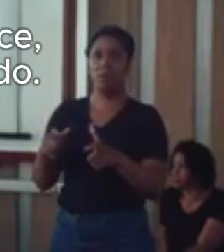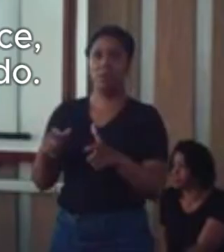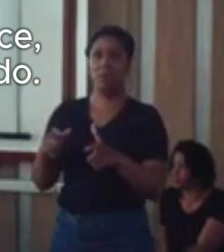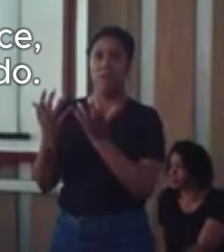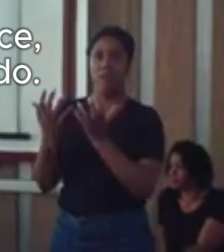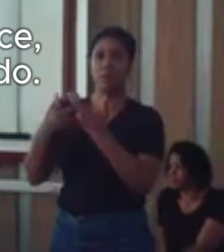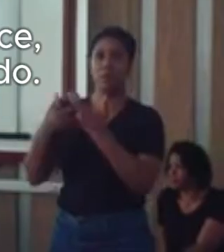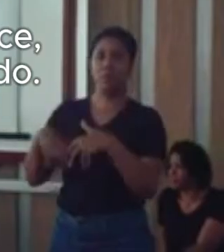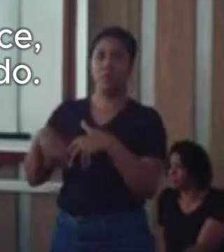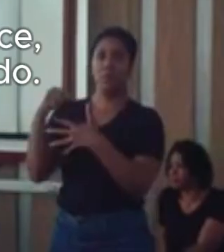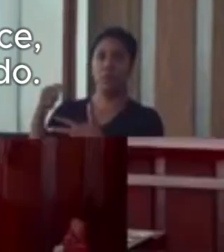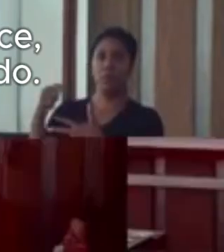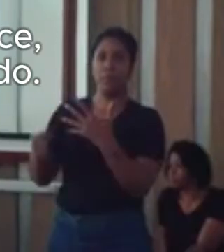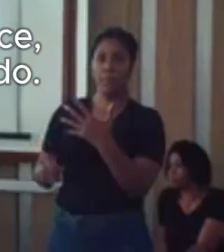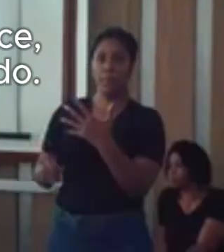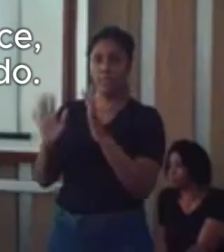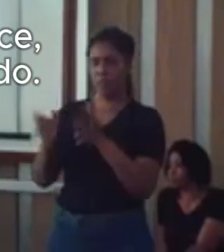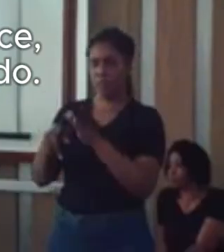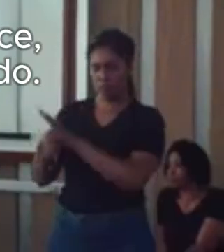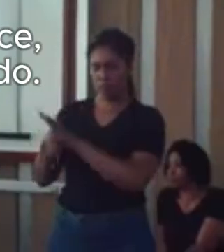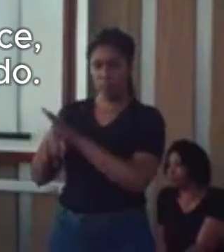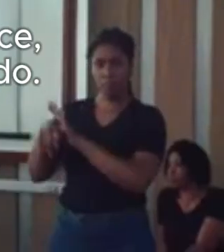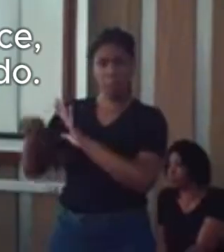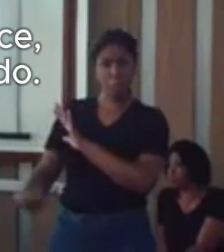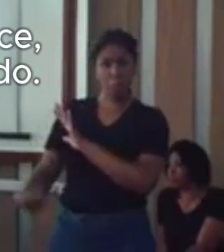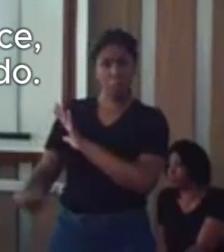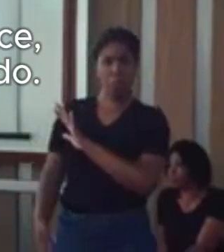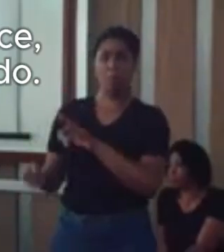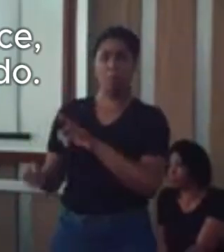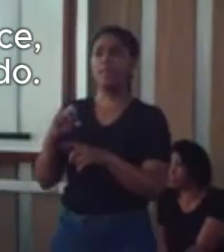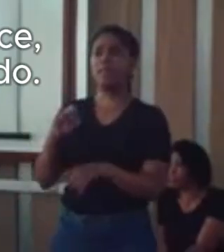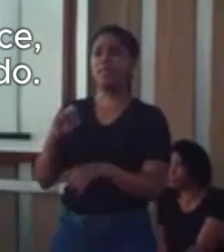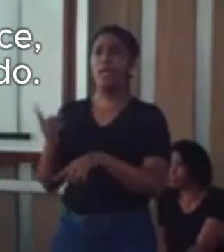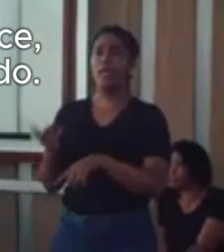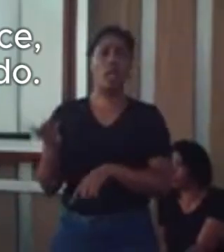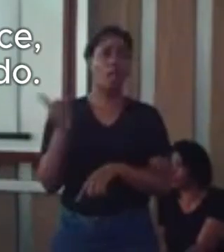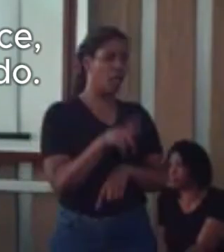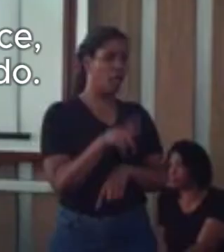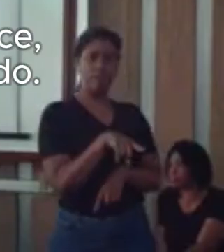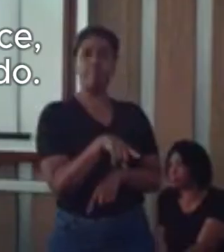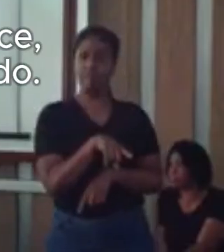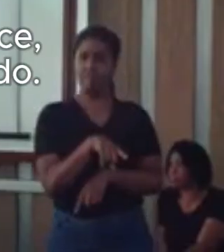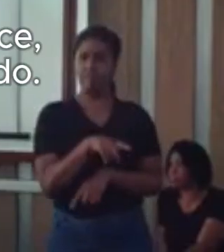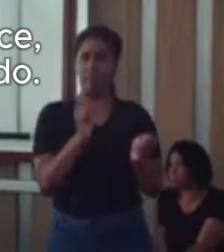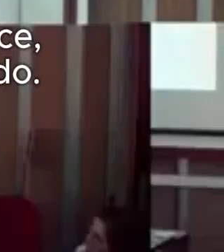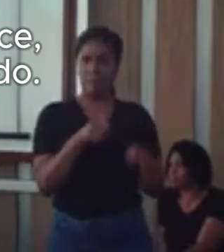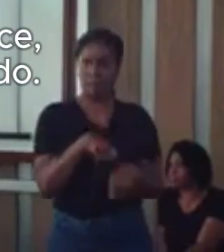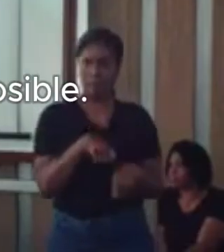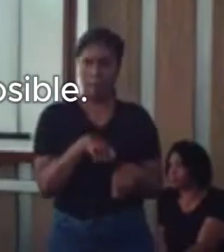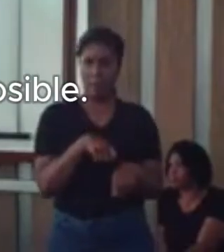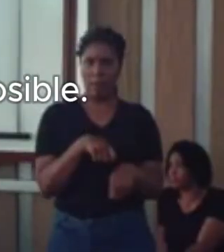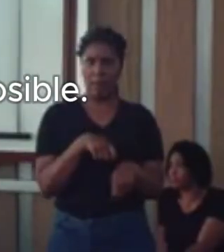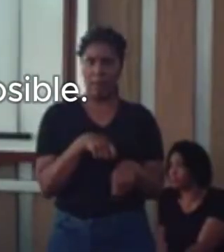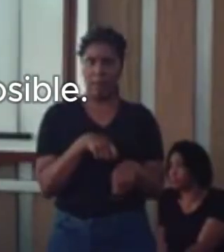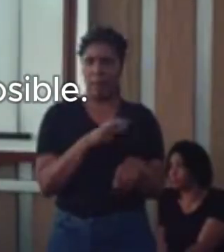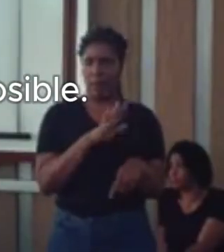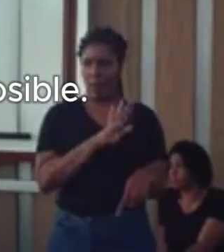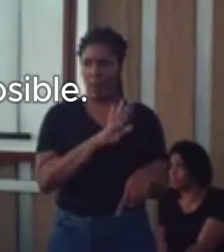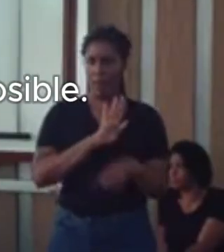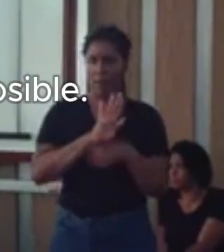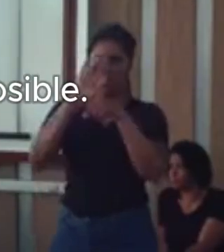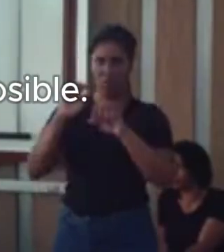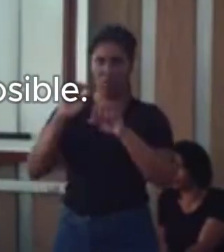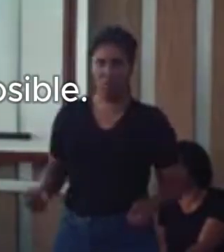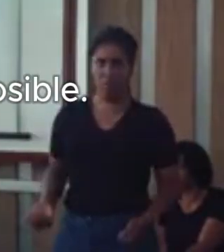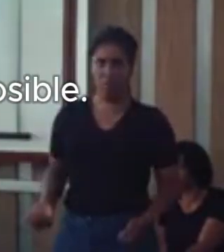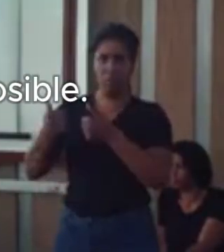as funções, tudo se estudava assim. Mas a gente pensou, será que se a gente usar essa daqui, a gente vai conseguir dar uma turbinada na laminina, fazer ela